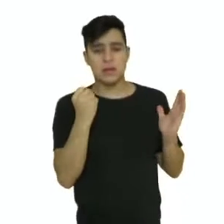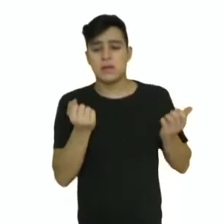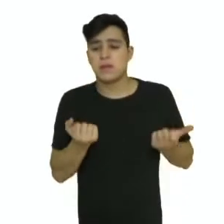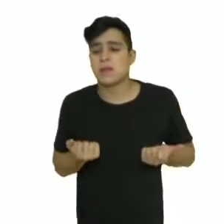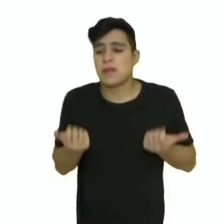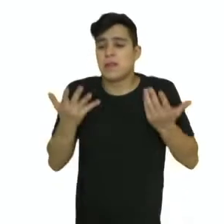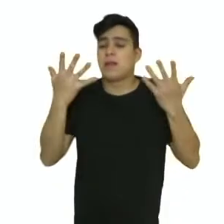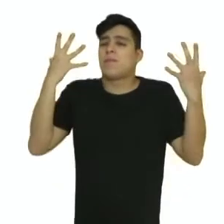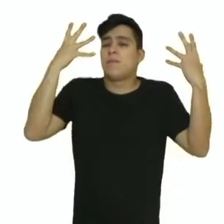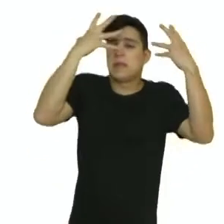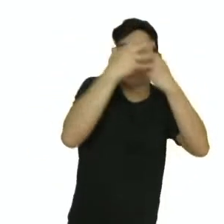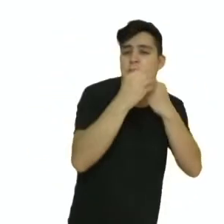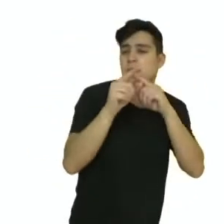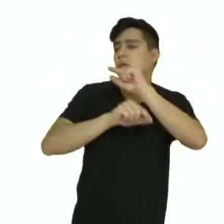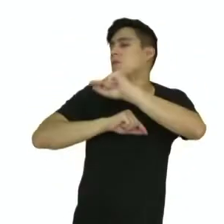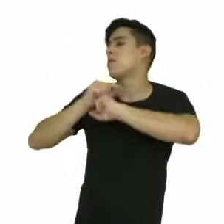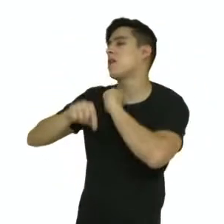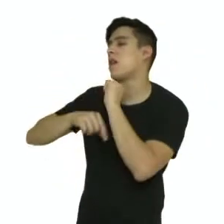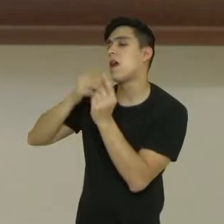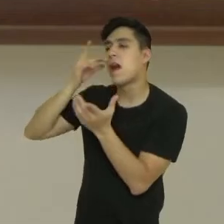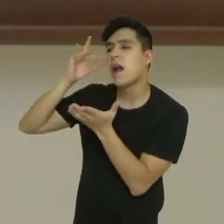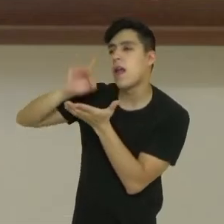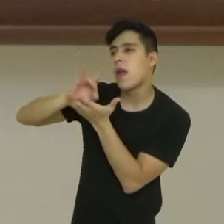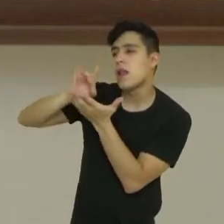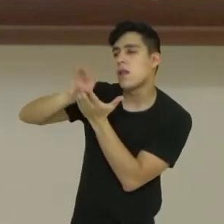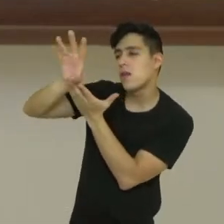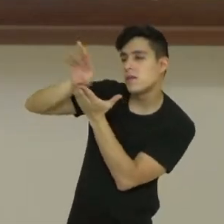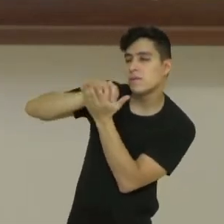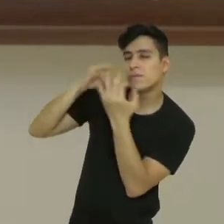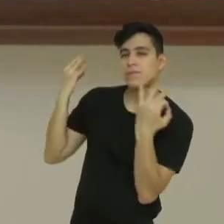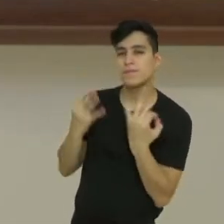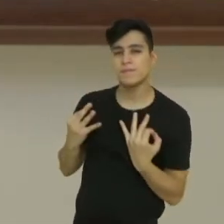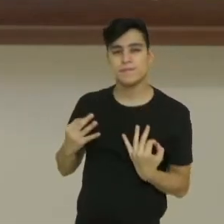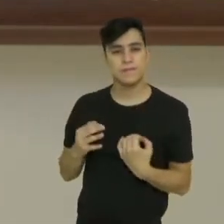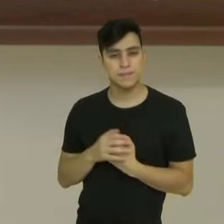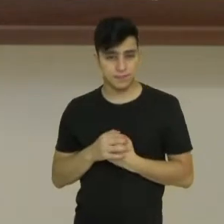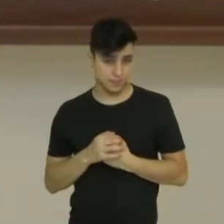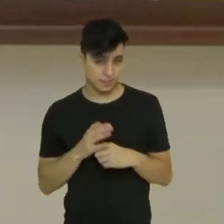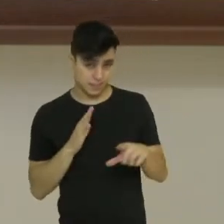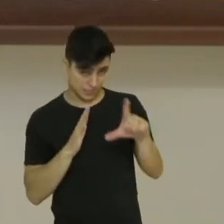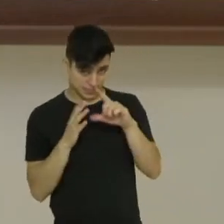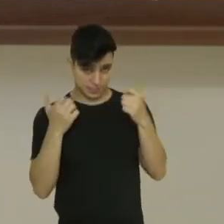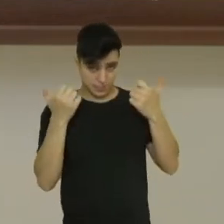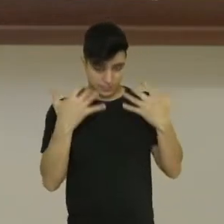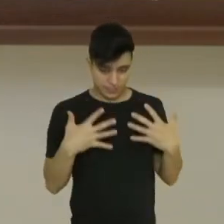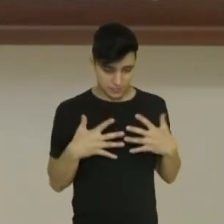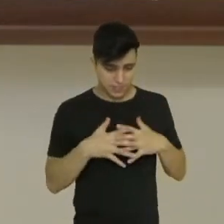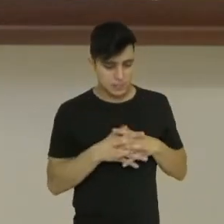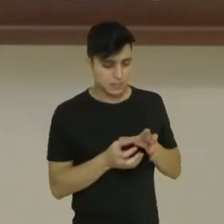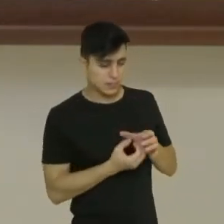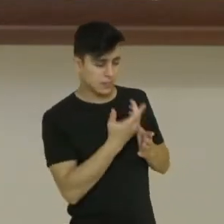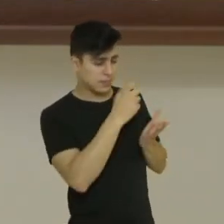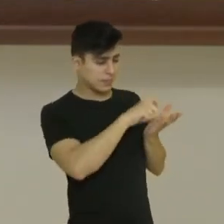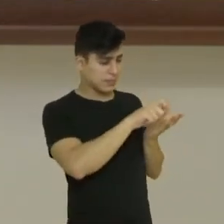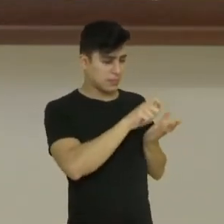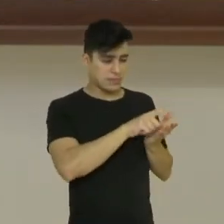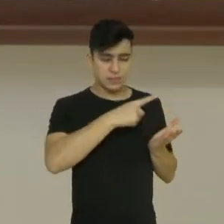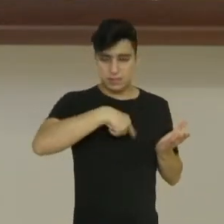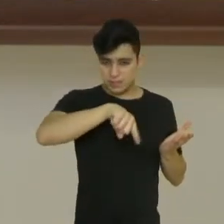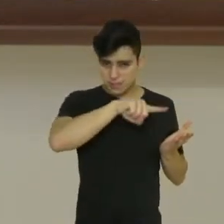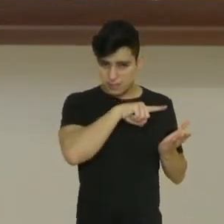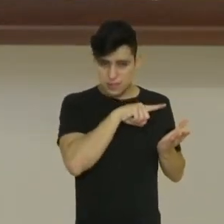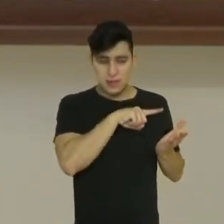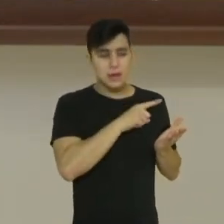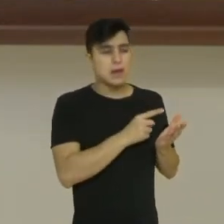o belo e o realismo, reprodução fiel. Lembrando que eu falei ali anteriormente, agora nós temos a invenção da escrita. Com a invenção da escrita nós temos agora a